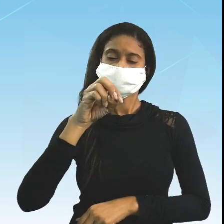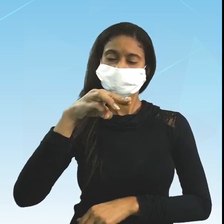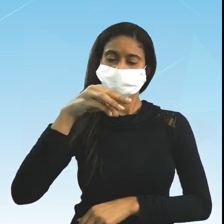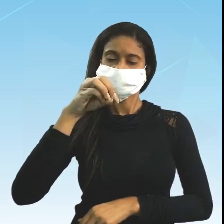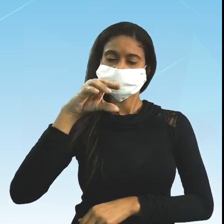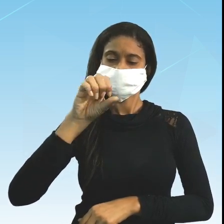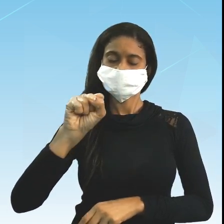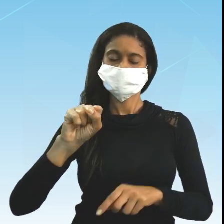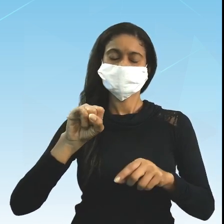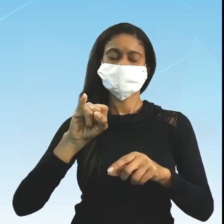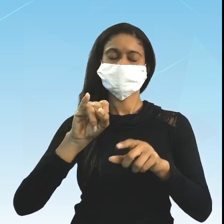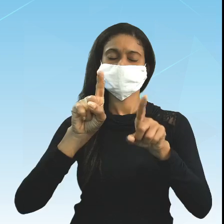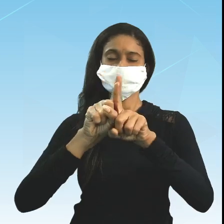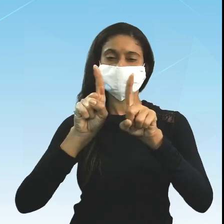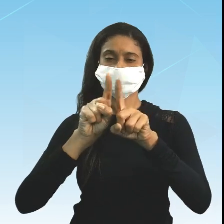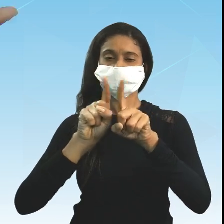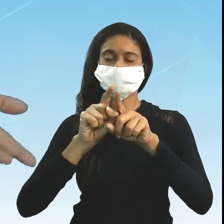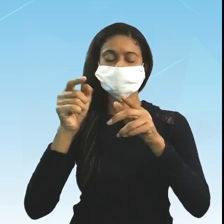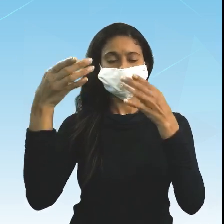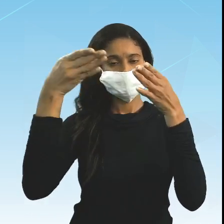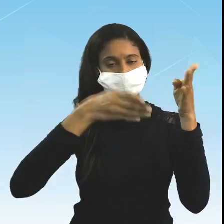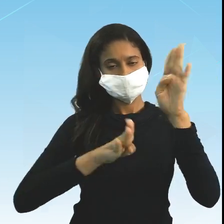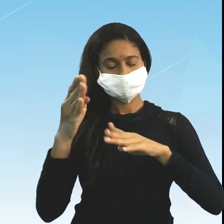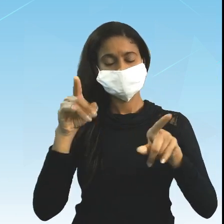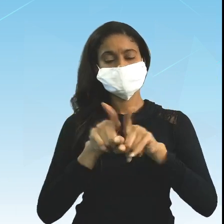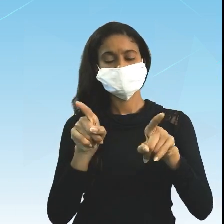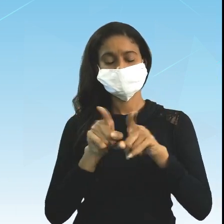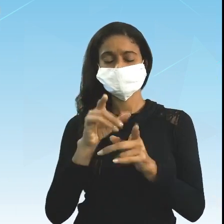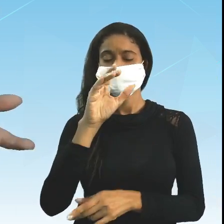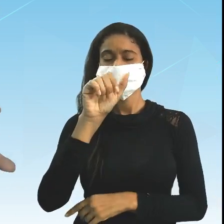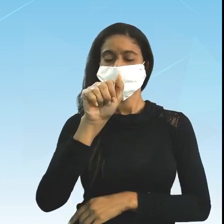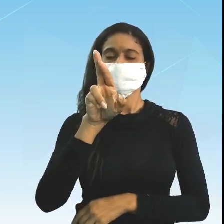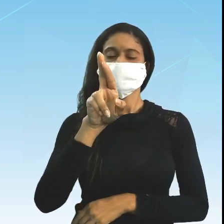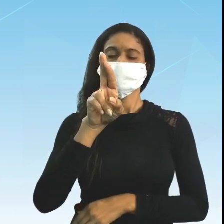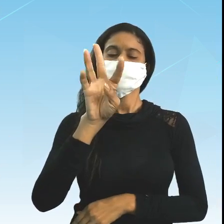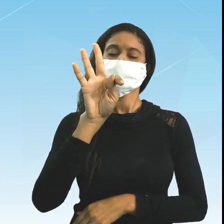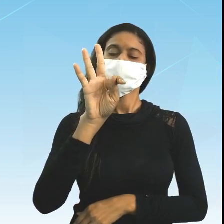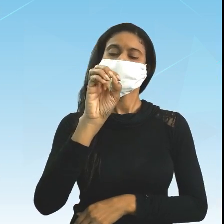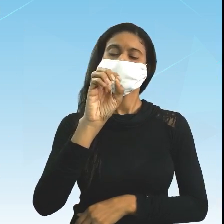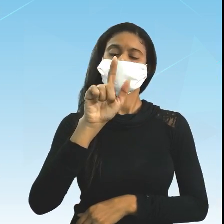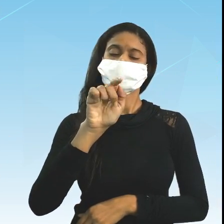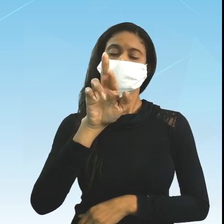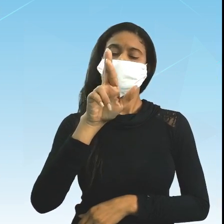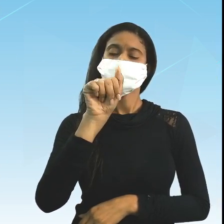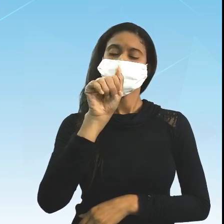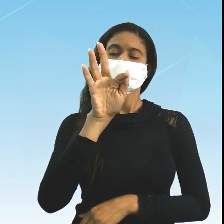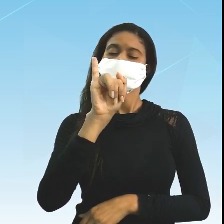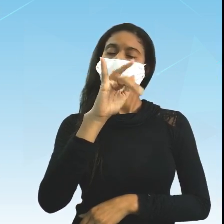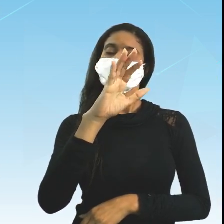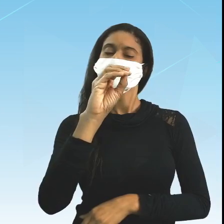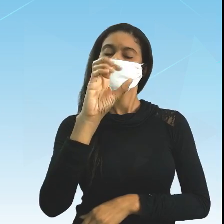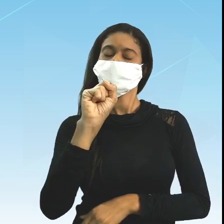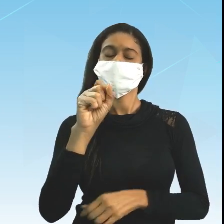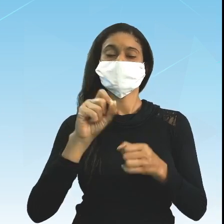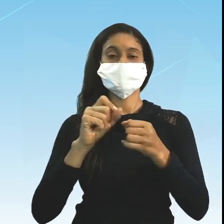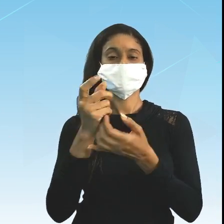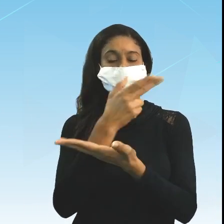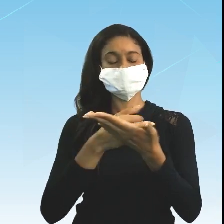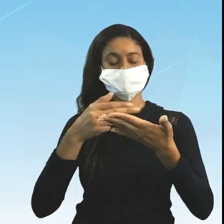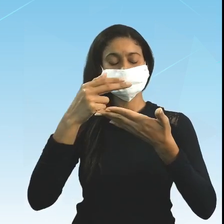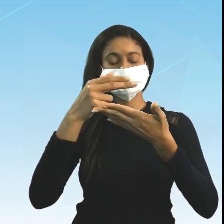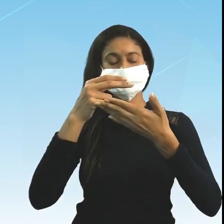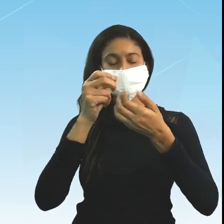os cartográficos, que é a leitura, que faz a leitura dos mapas, a carta mapa. Então, tudo isso, meus